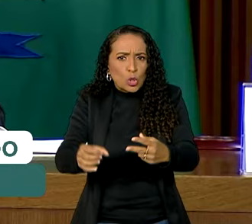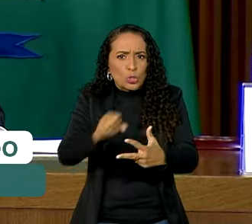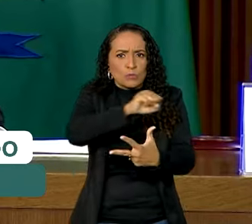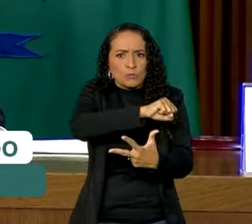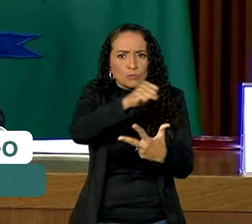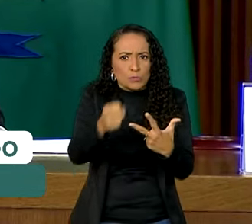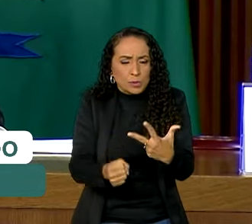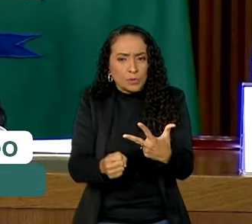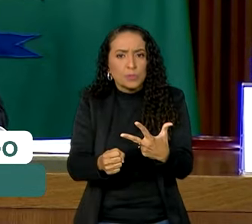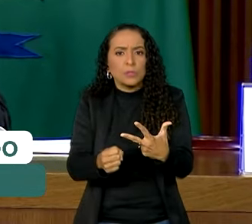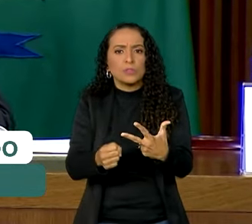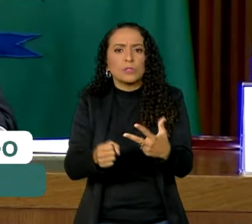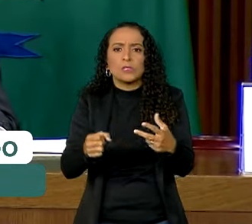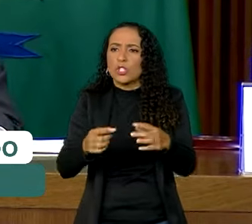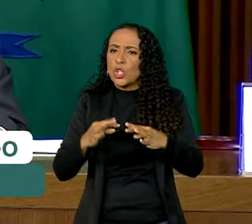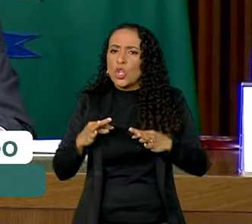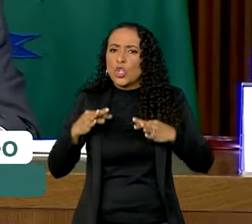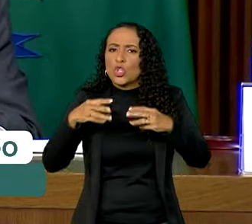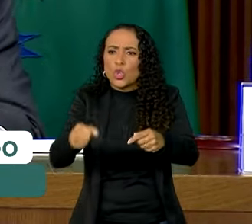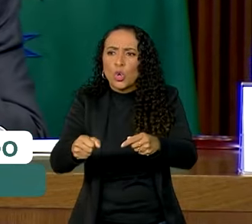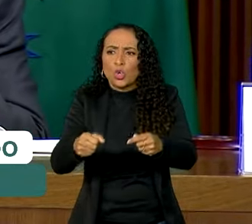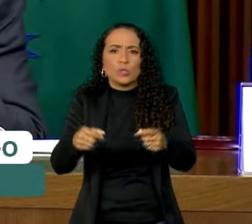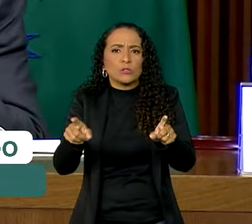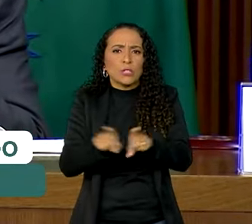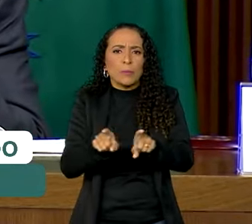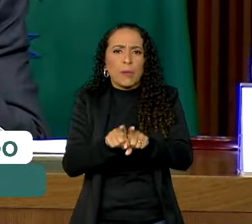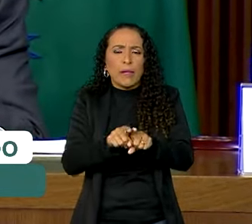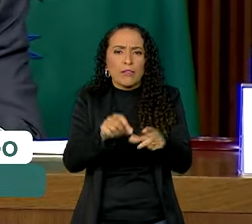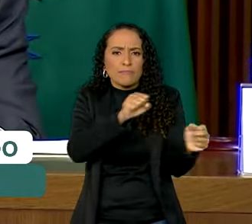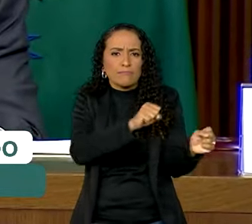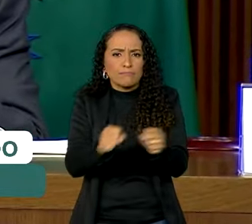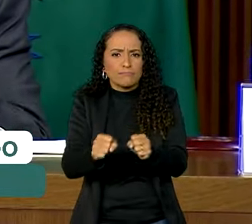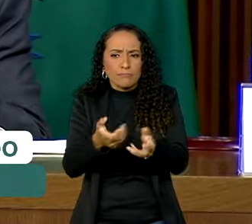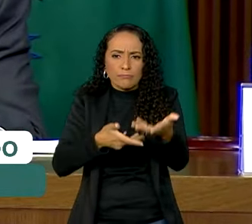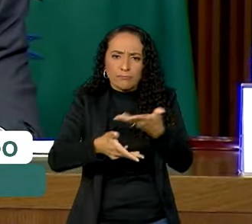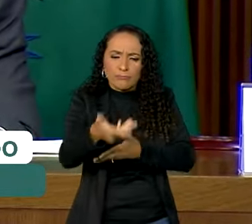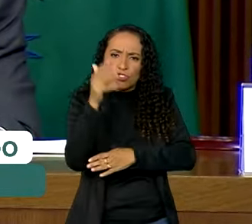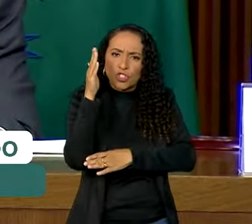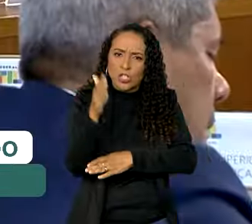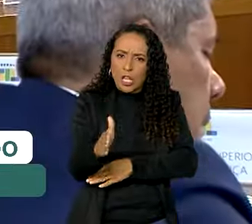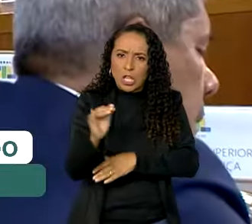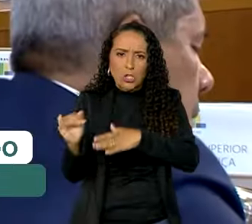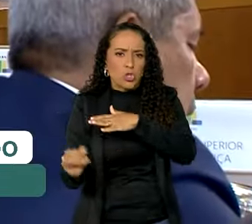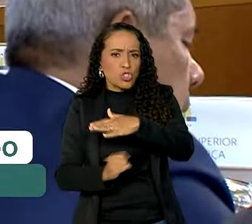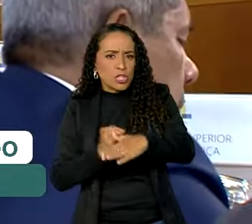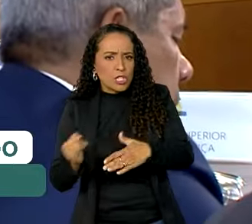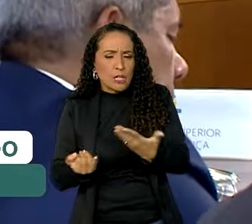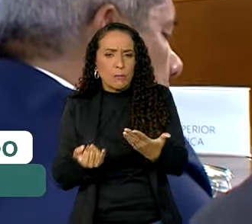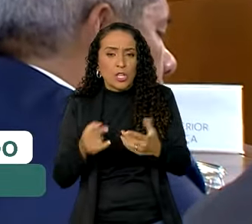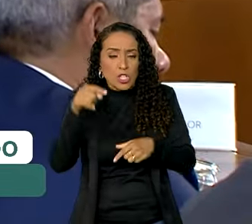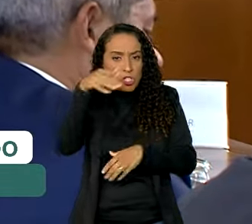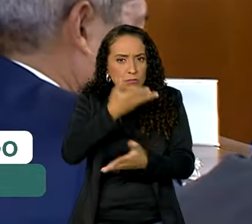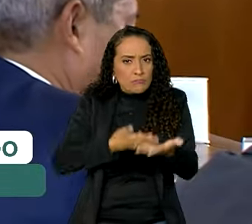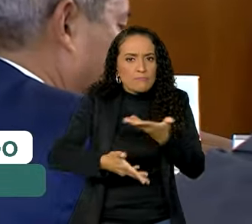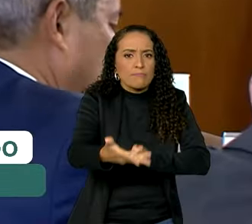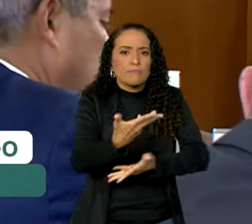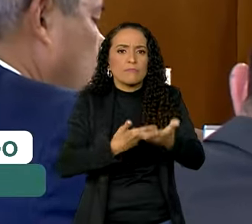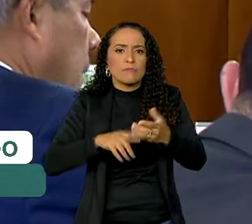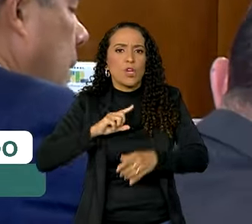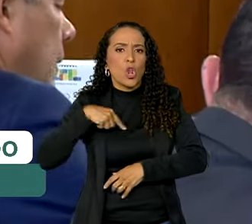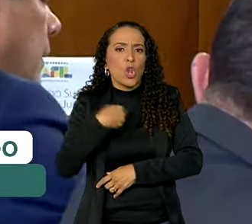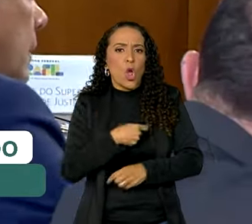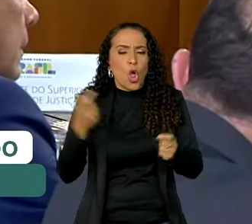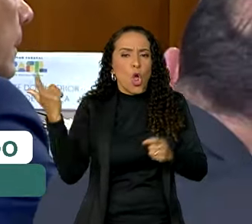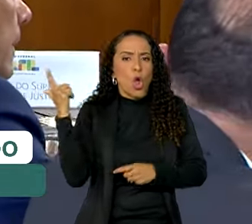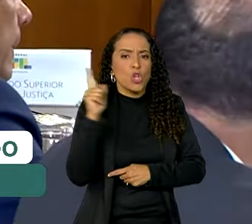da federação, todos os poderes que estão envolvidos direto ou indiretamente nisso, e que a gente